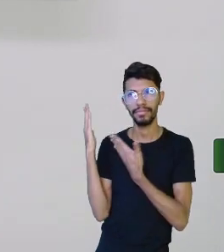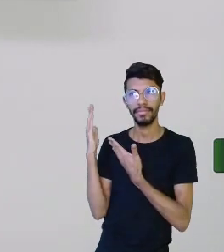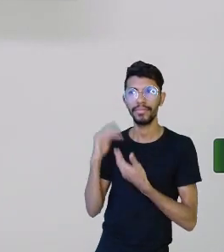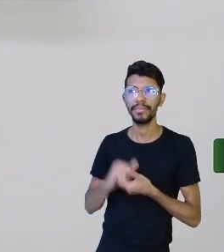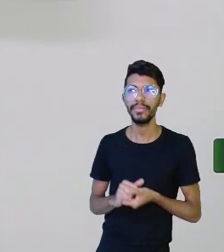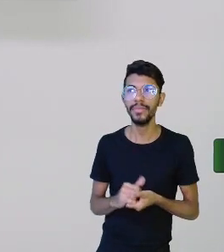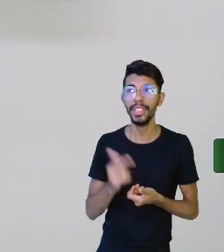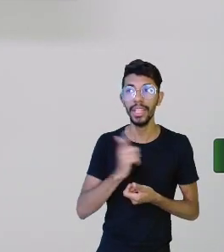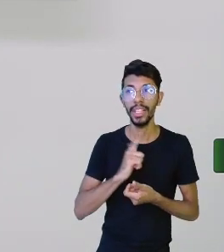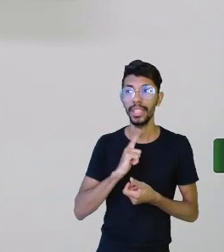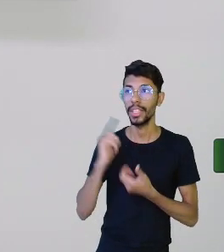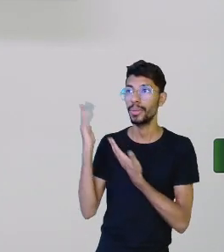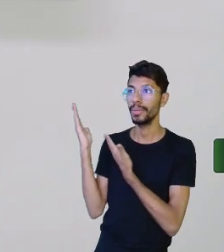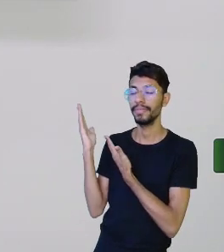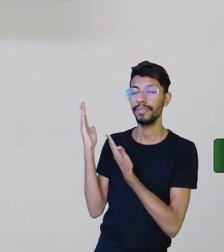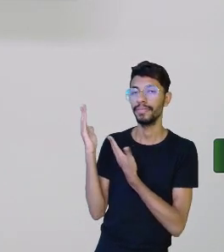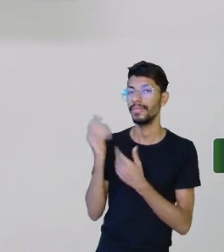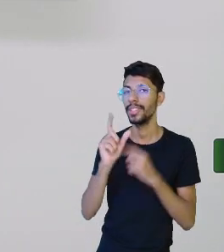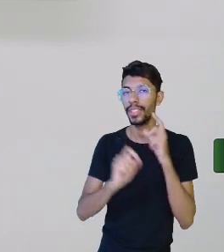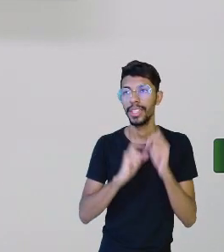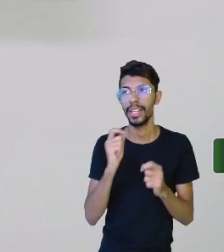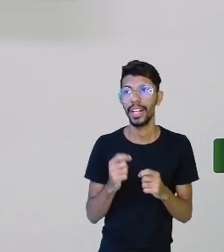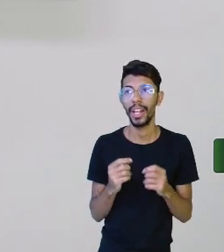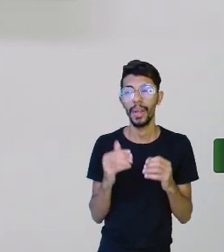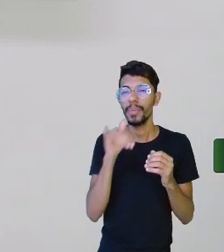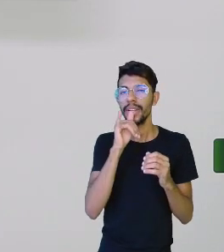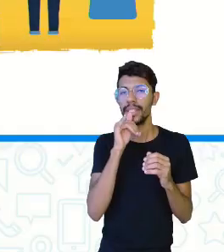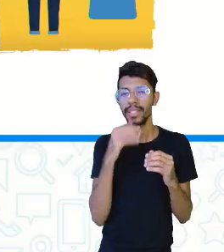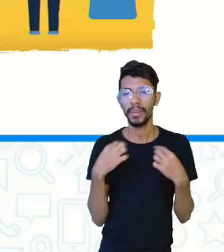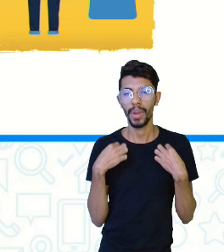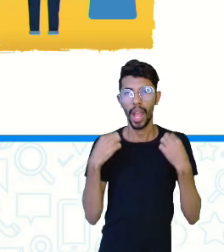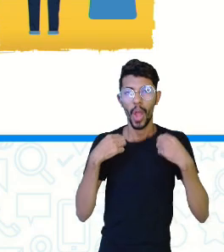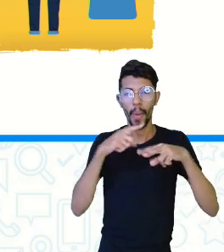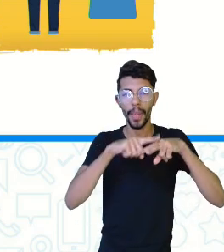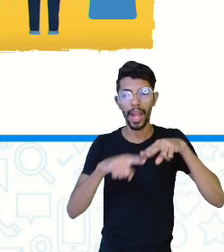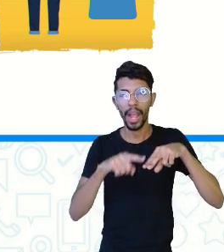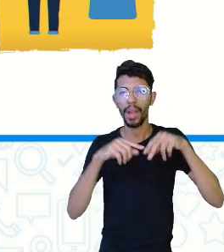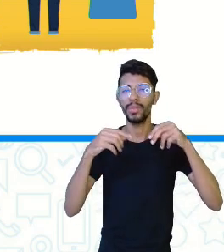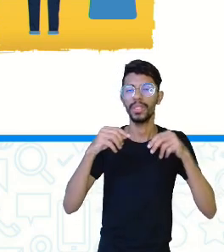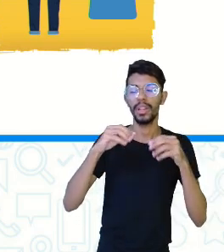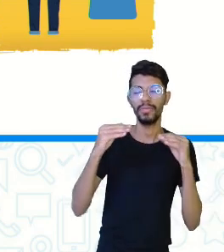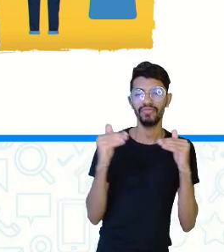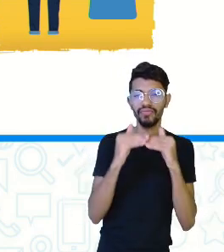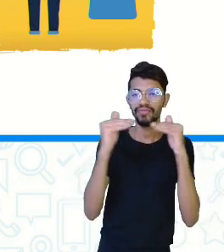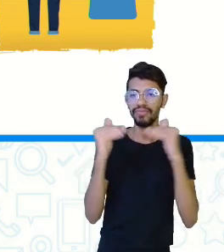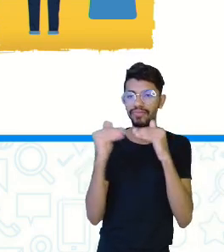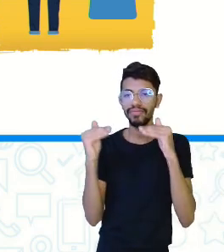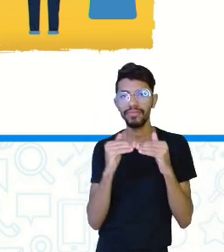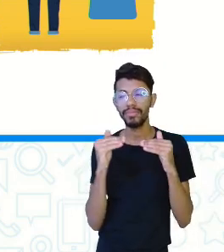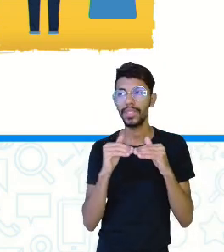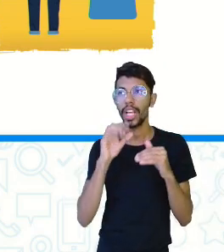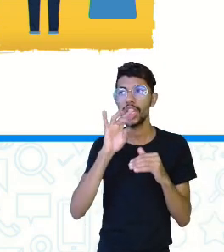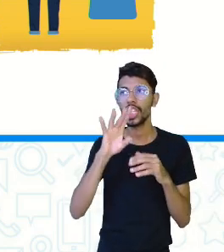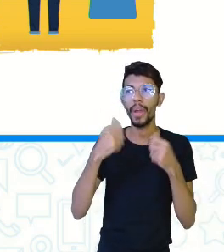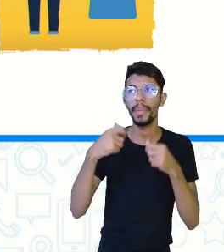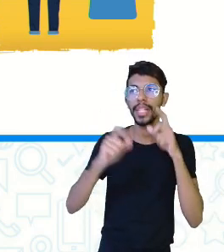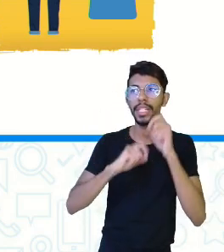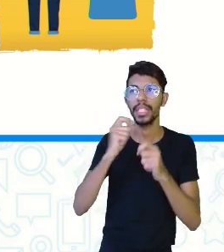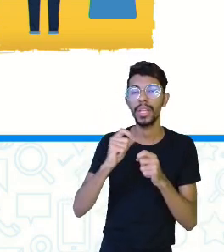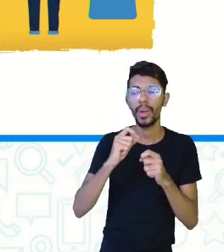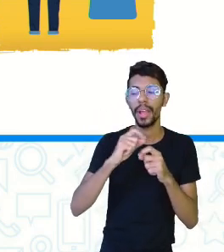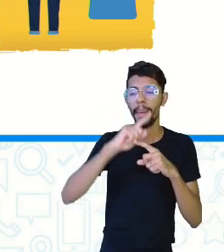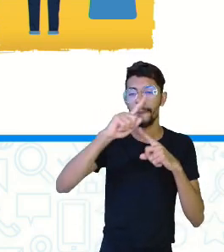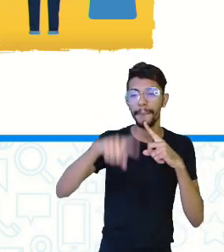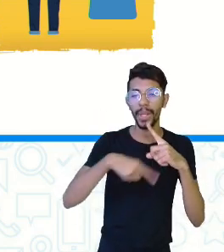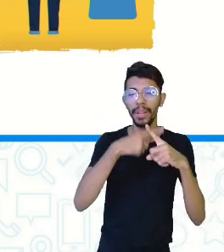Eu tenho aí os conjuntos que ele montou, é só eu multiplicar a quantidade de calças,